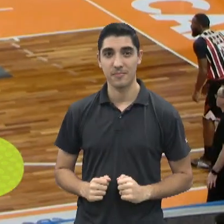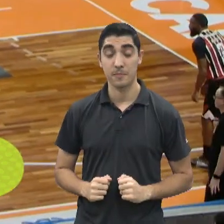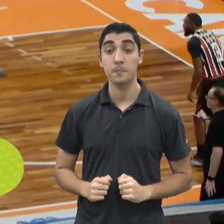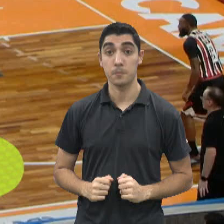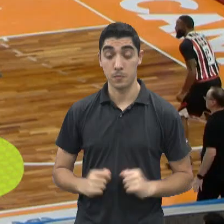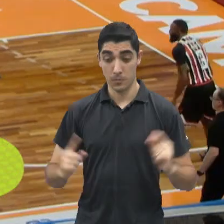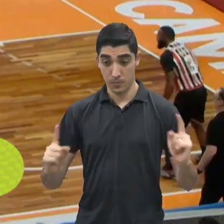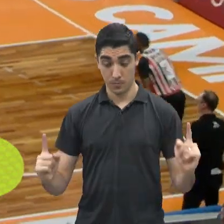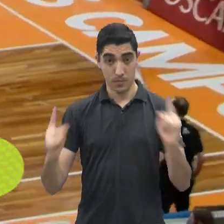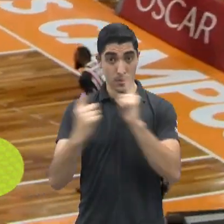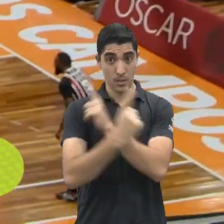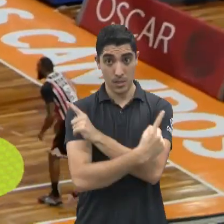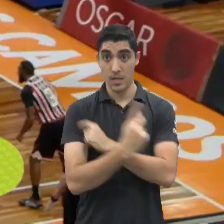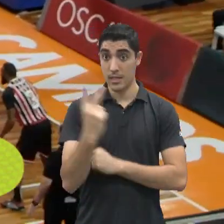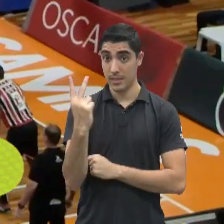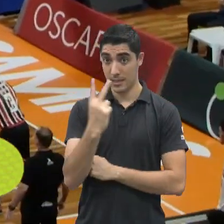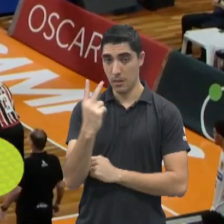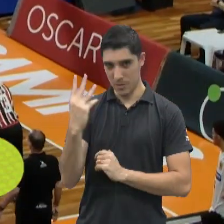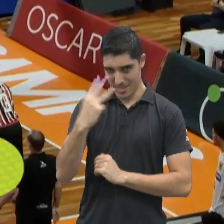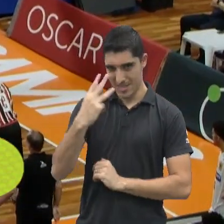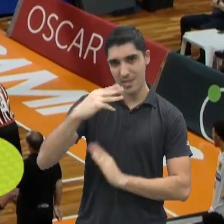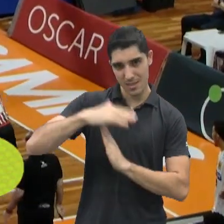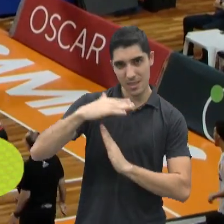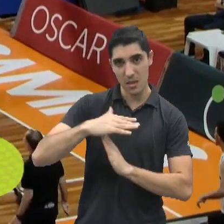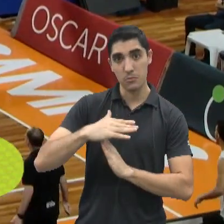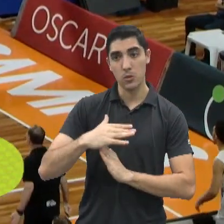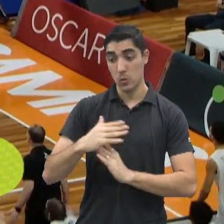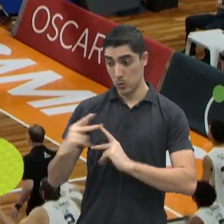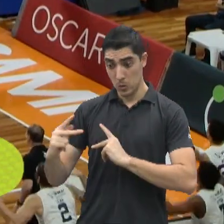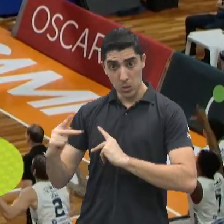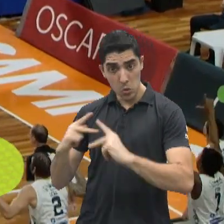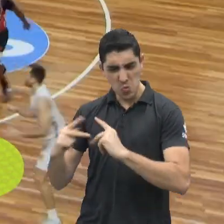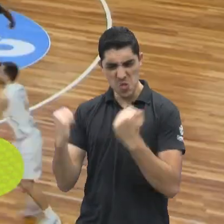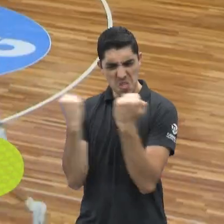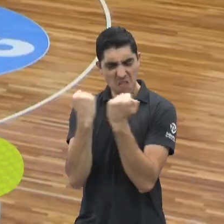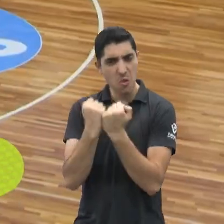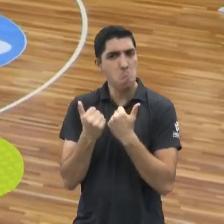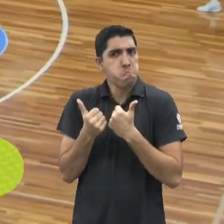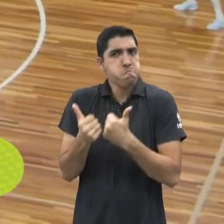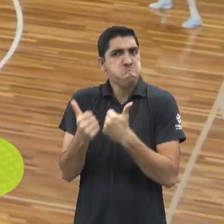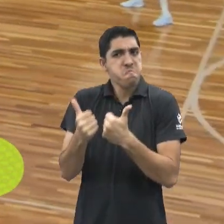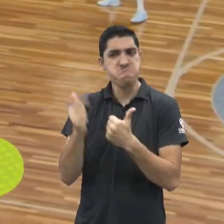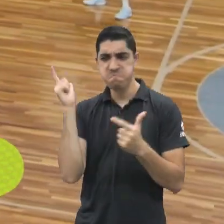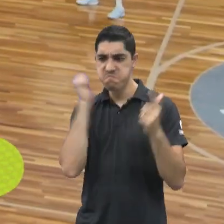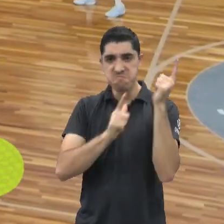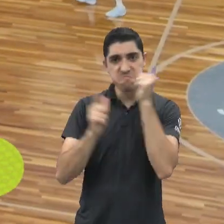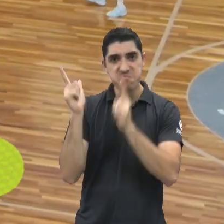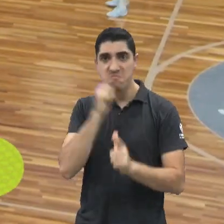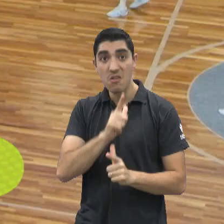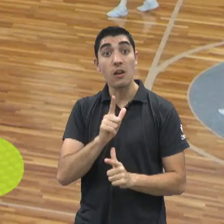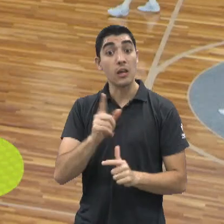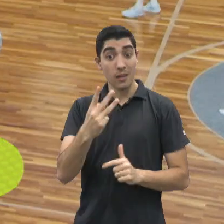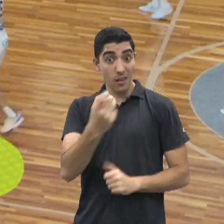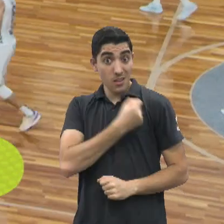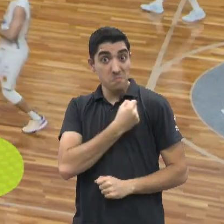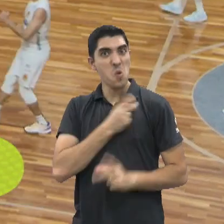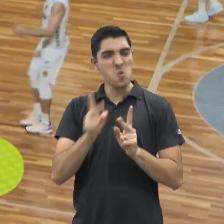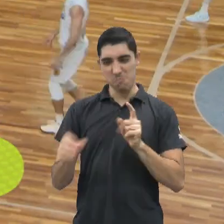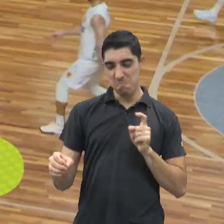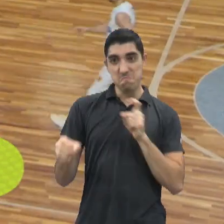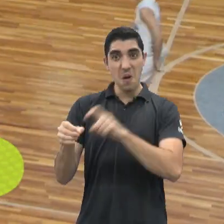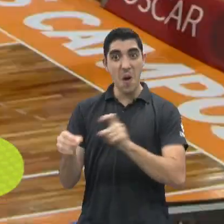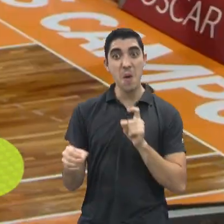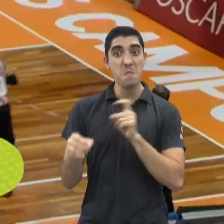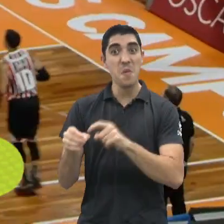Na volta dos vestiários, a marcação joseense estava encaixada e as bolas de 3 continuavam caindo.